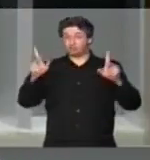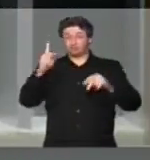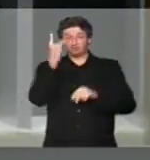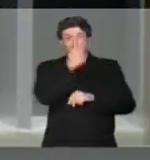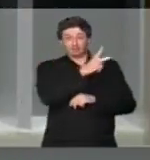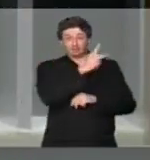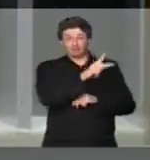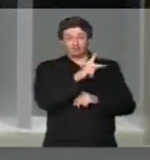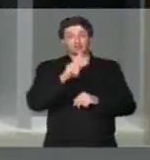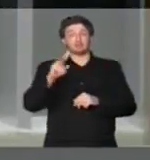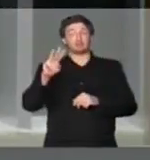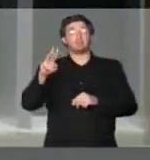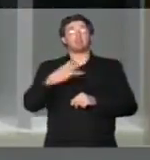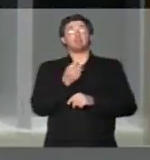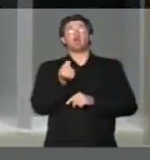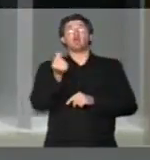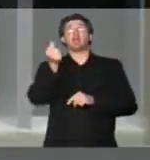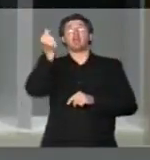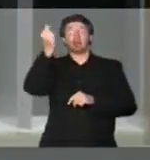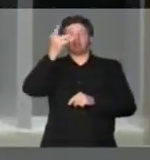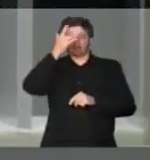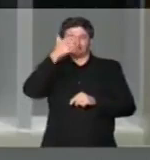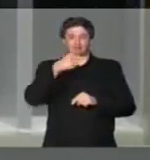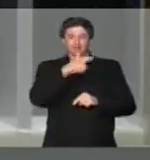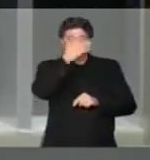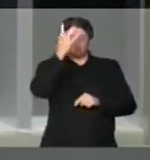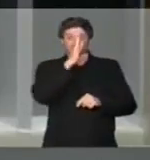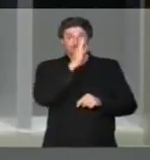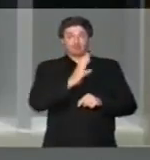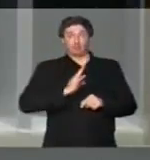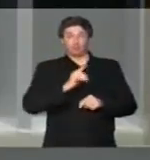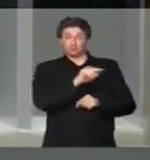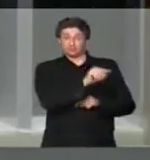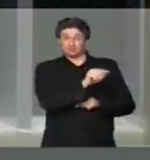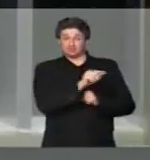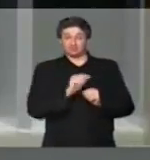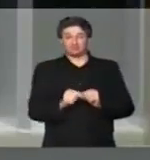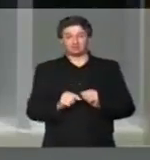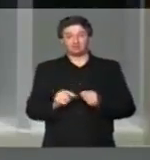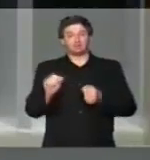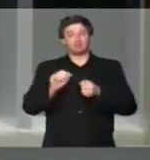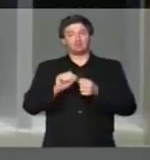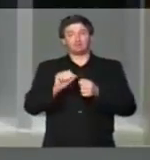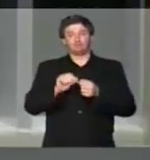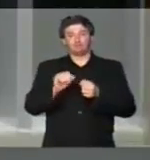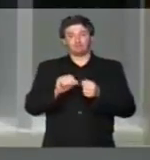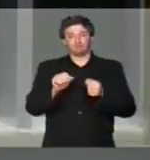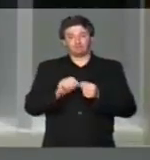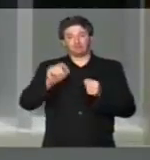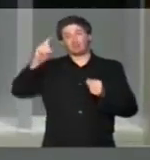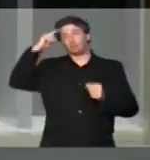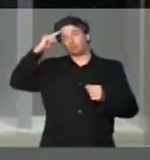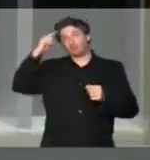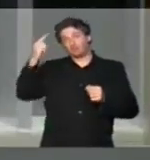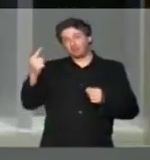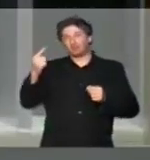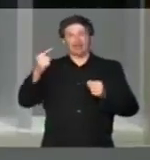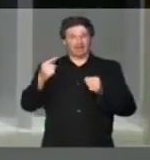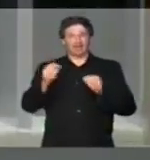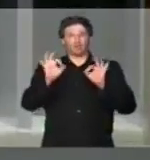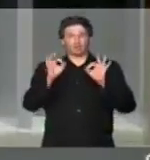das campanhas milionárias daquele meu acusador de agora são feitas com ideias